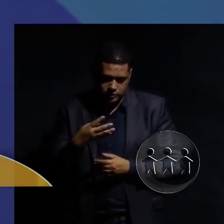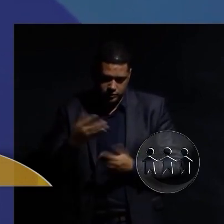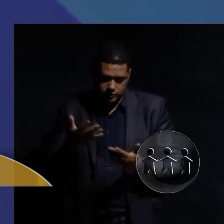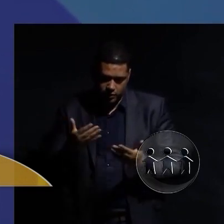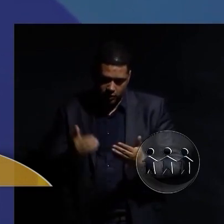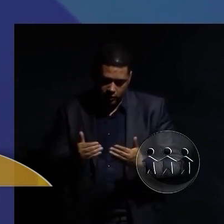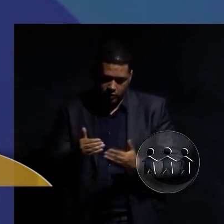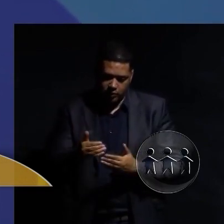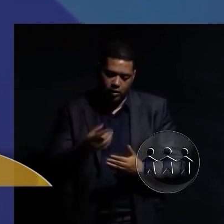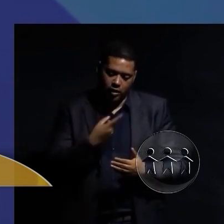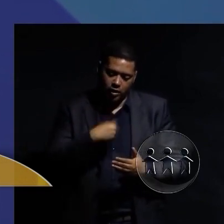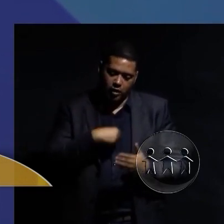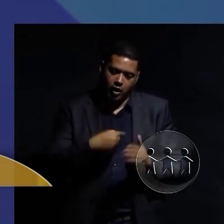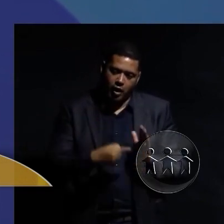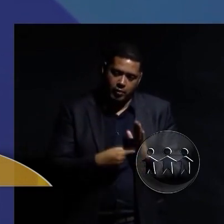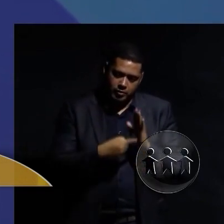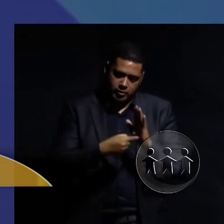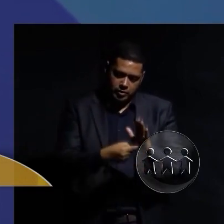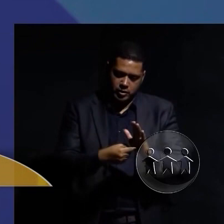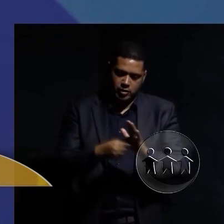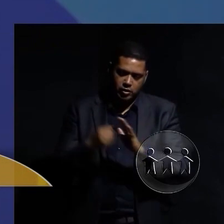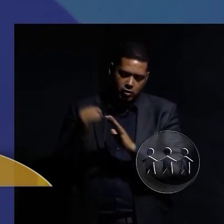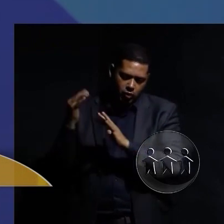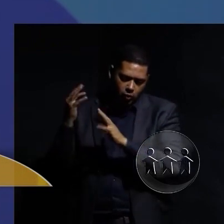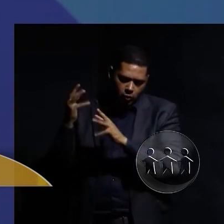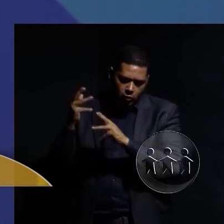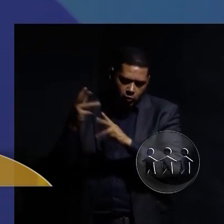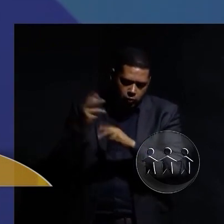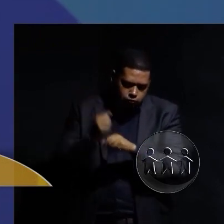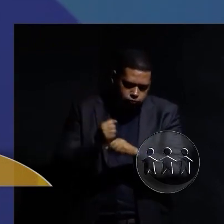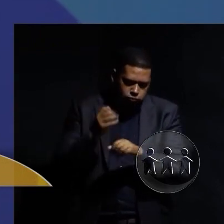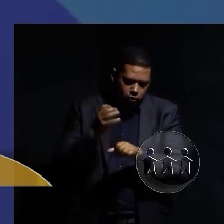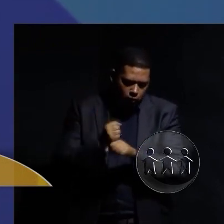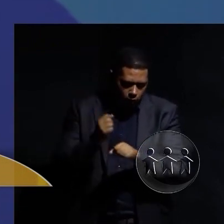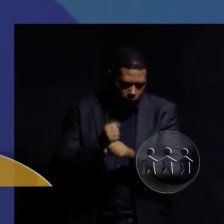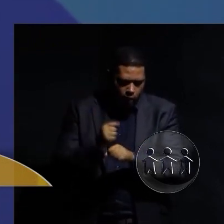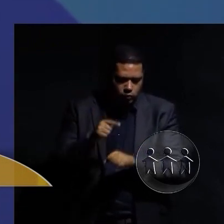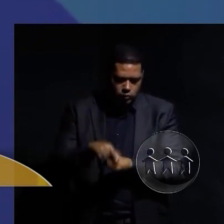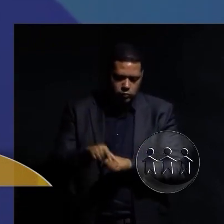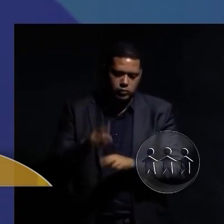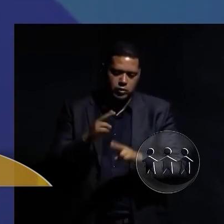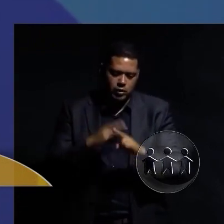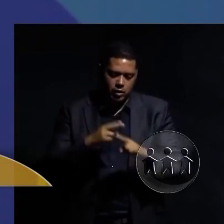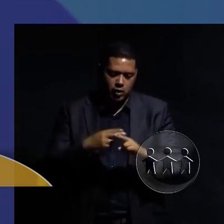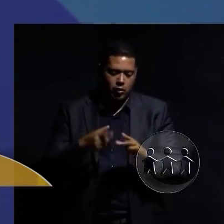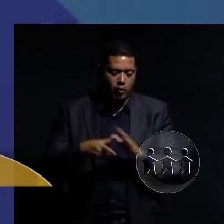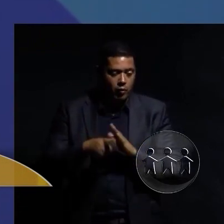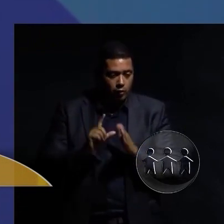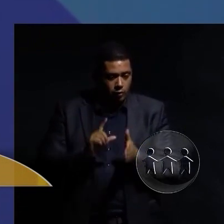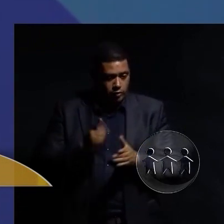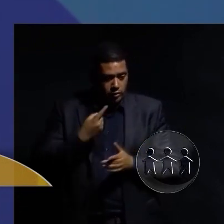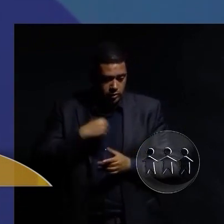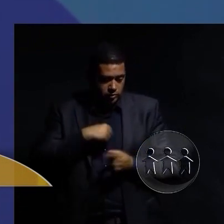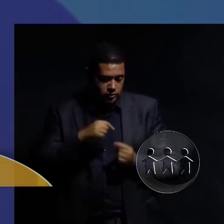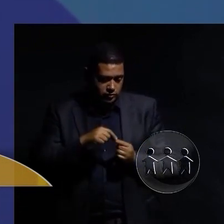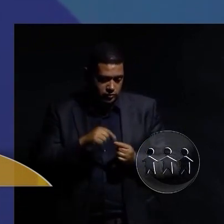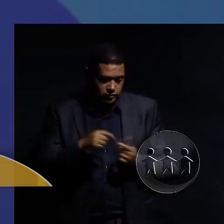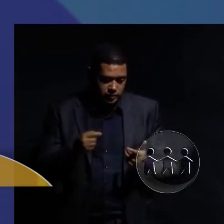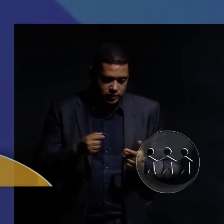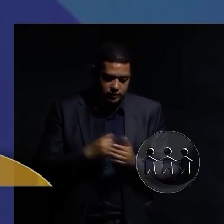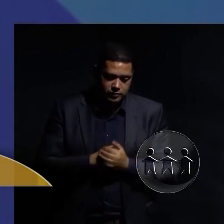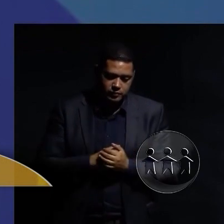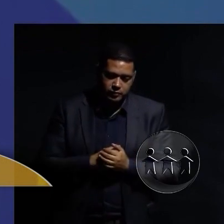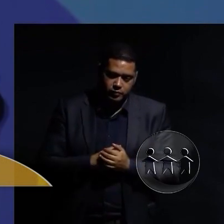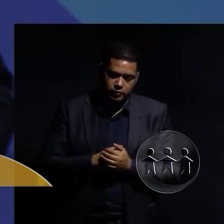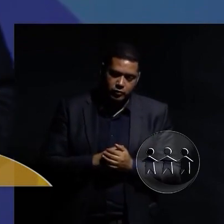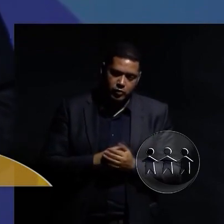apresentando o balanço da Caixa, e eu já disse ao Conselho, tem que ser feito, ontem na reunião do Conselho, tem que ser feito uma